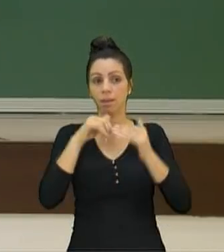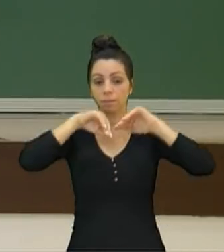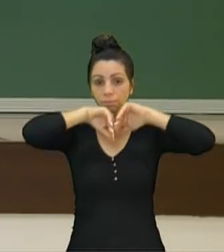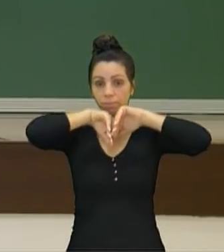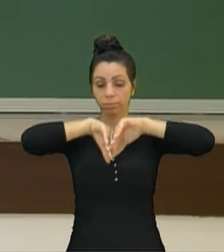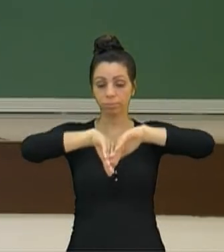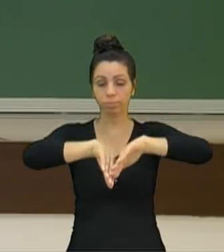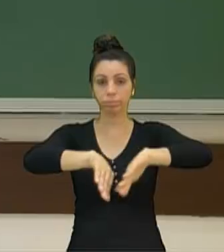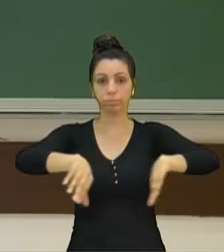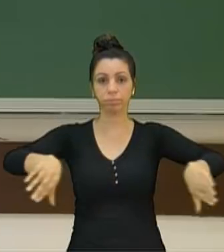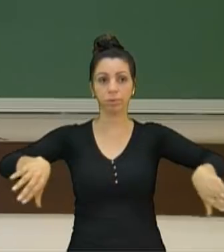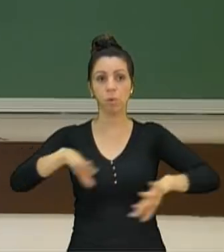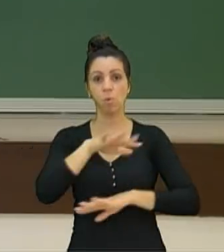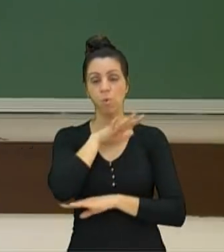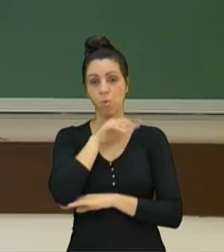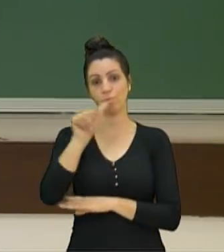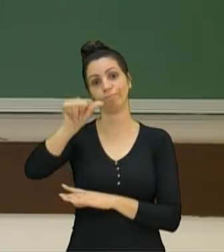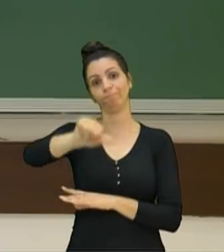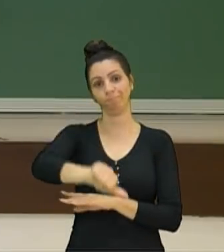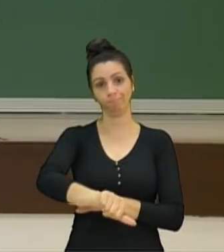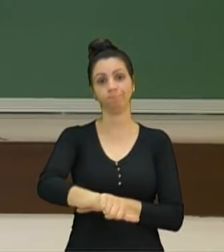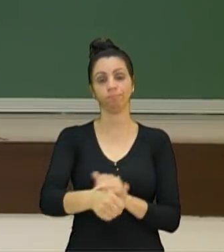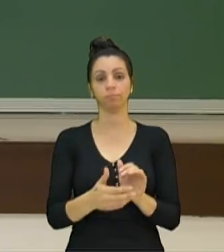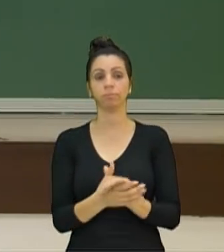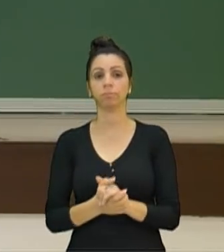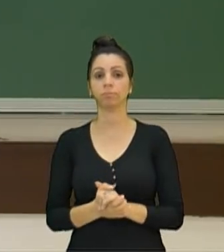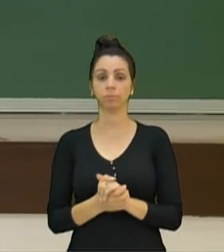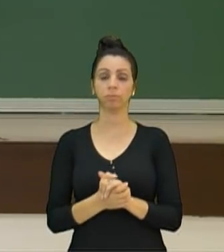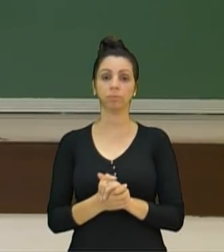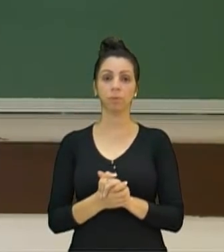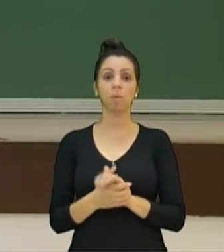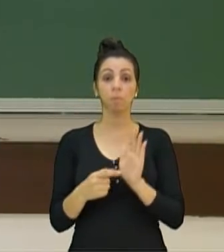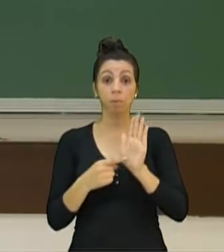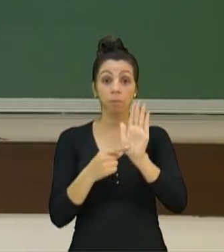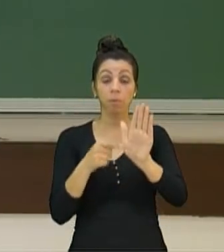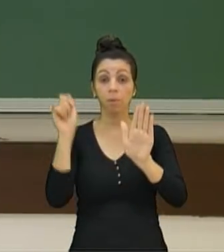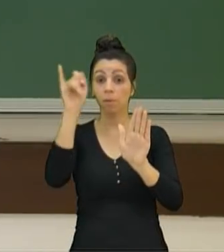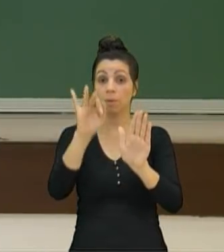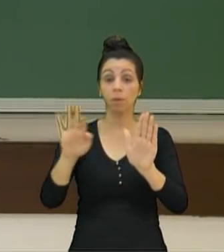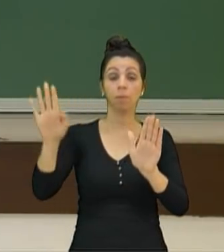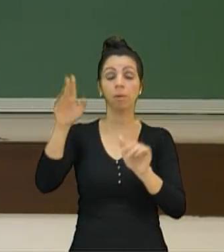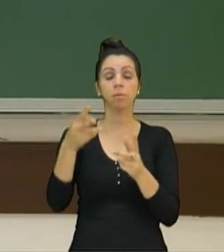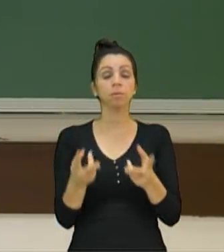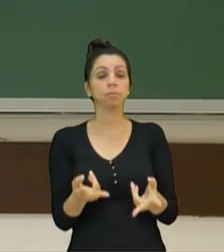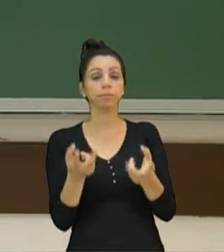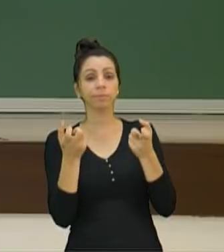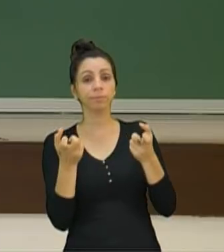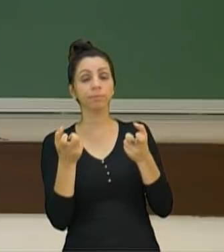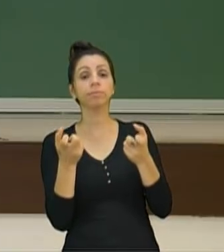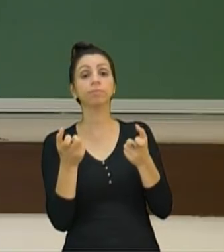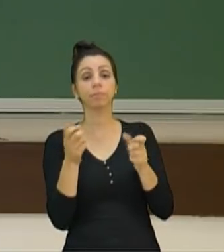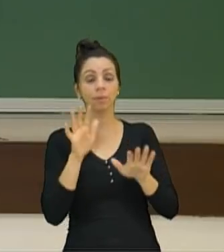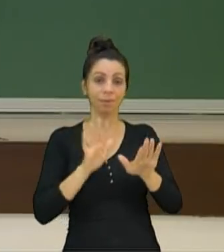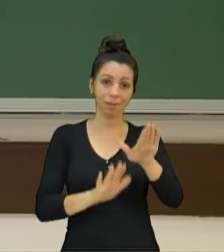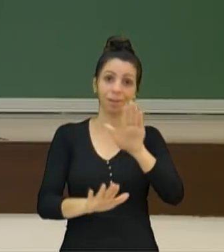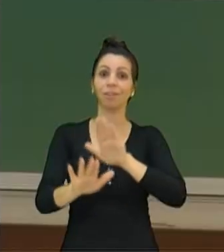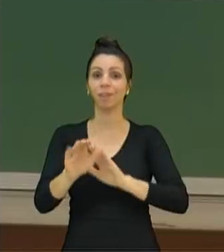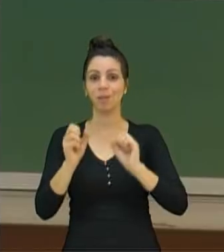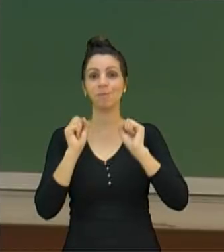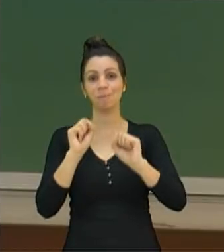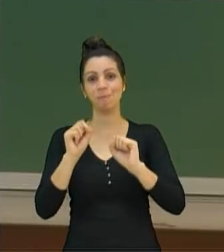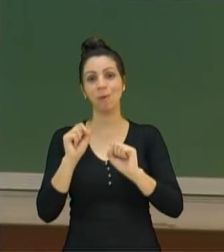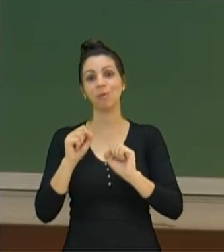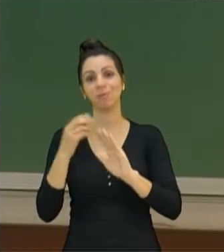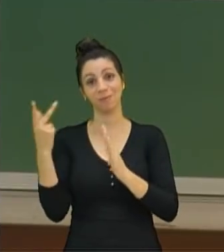uma execução muito ruim. Então, eu trouxe aquela imagem exatamente para vocês perceberem que nem sempre tudo